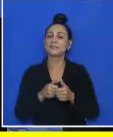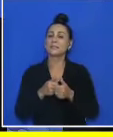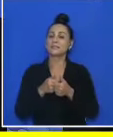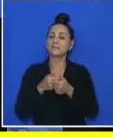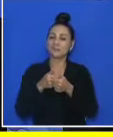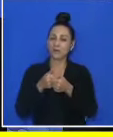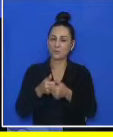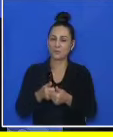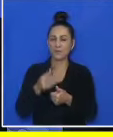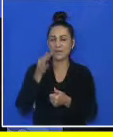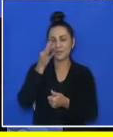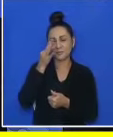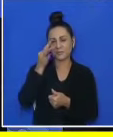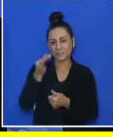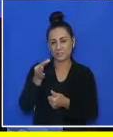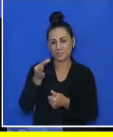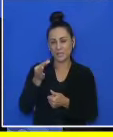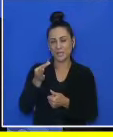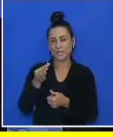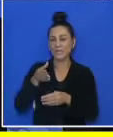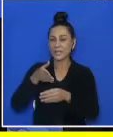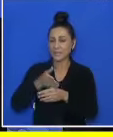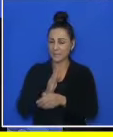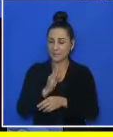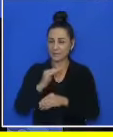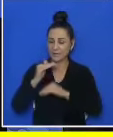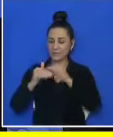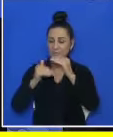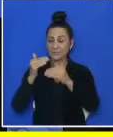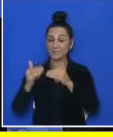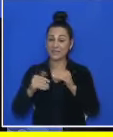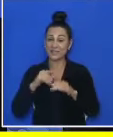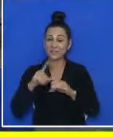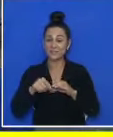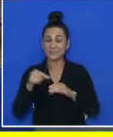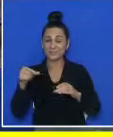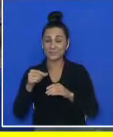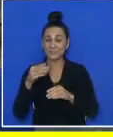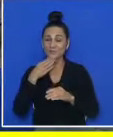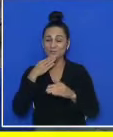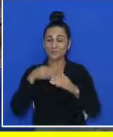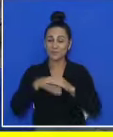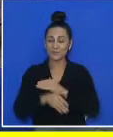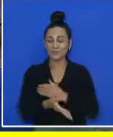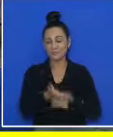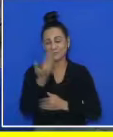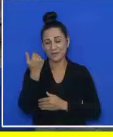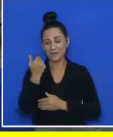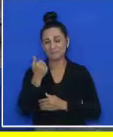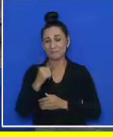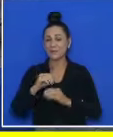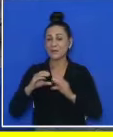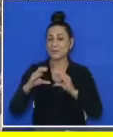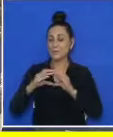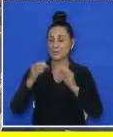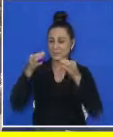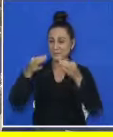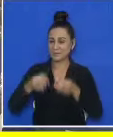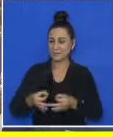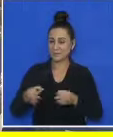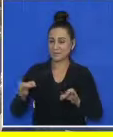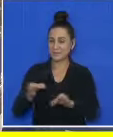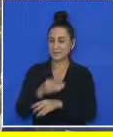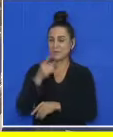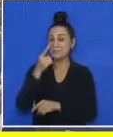Beatriz Ferreira, atentas, vão fiscalizar e validar cada procedimento desse sorteio da Time Mania. Vamos lá? Bolas